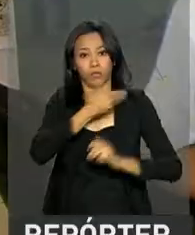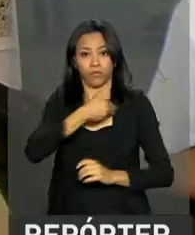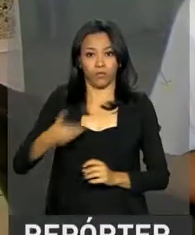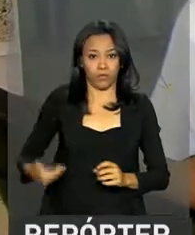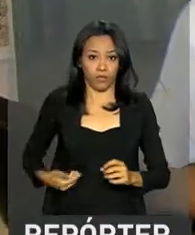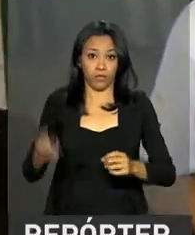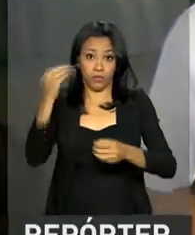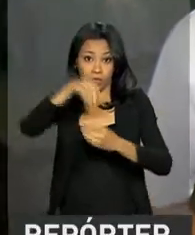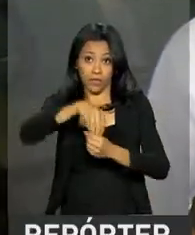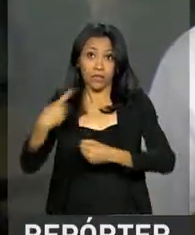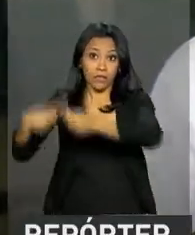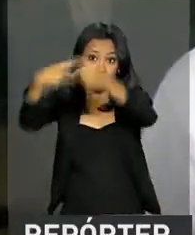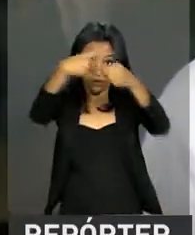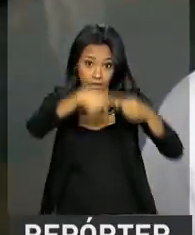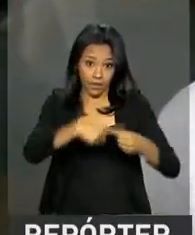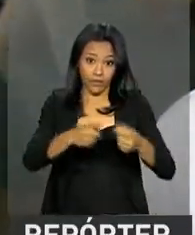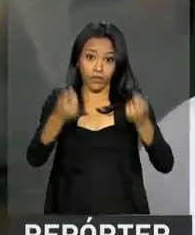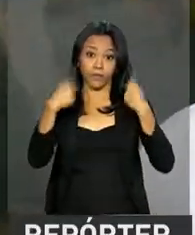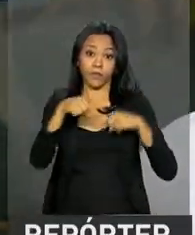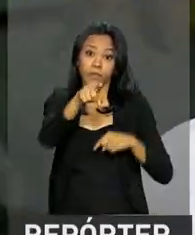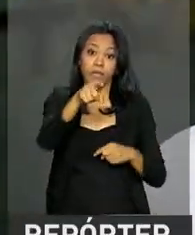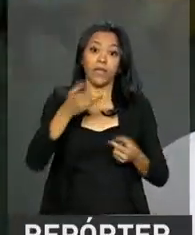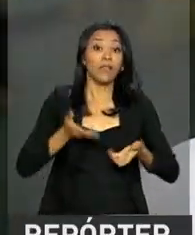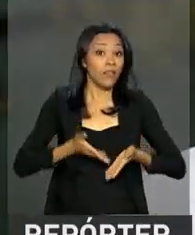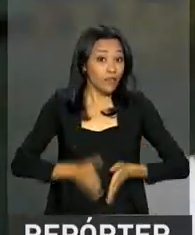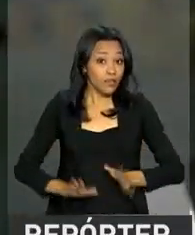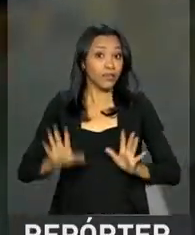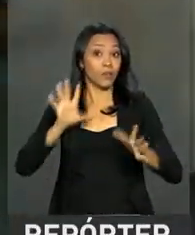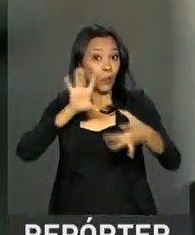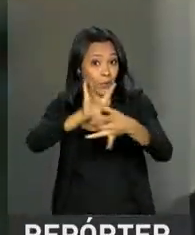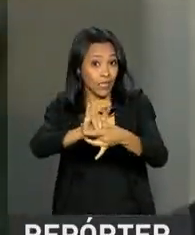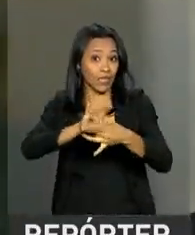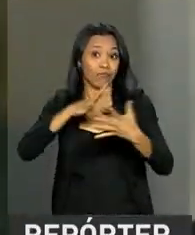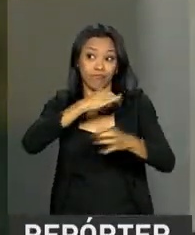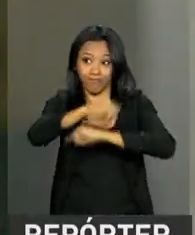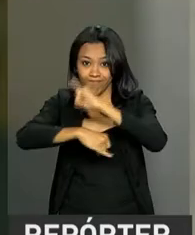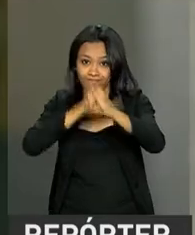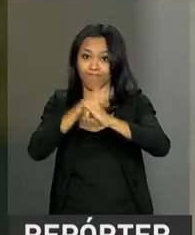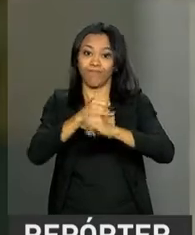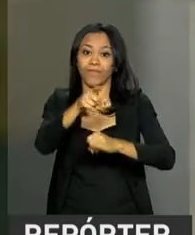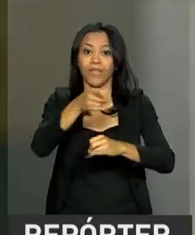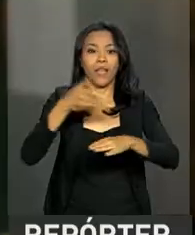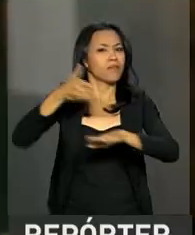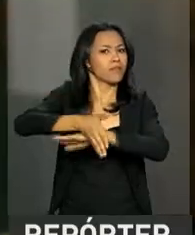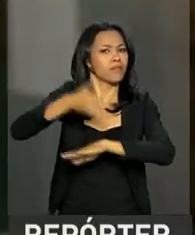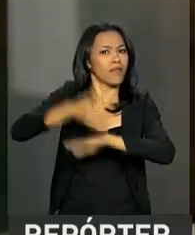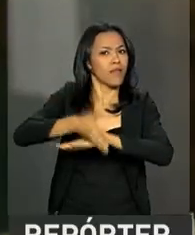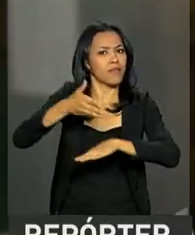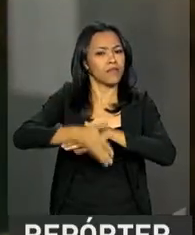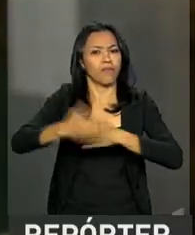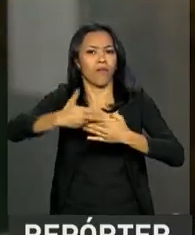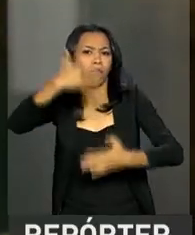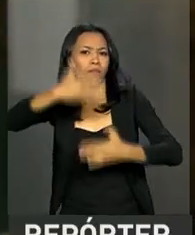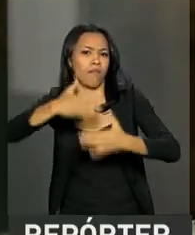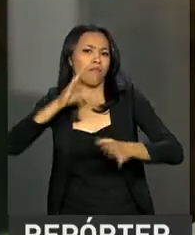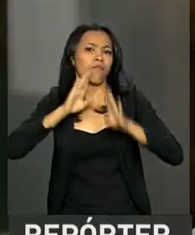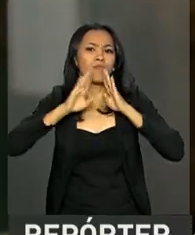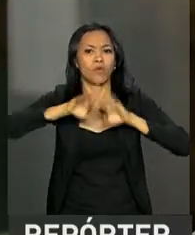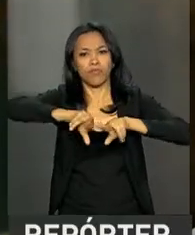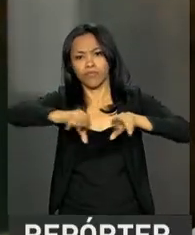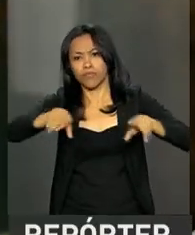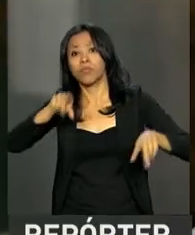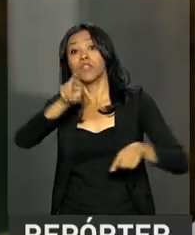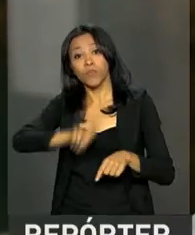né? Gatiel nasceu já na era digital. Usa a internet para acessar redes sociais e também para fazer trabalhos da